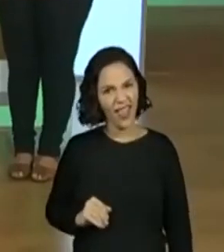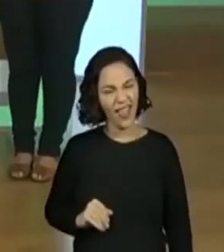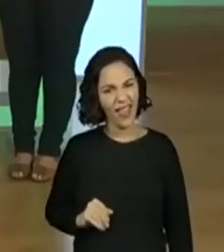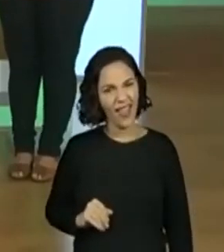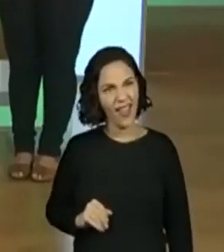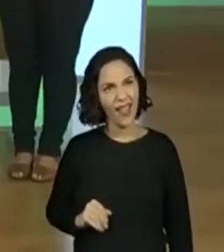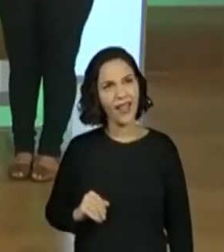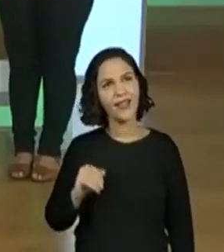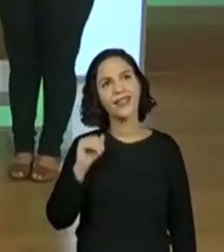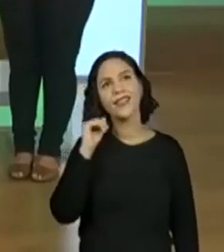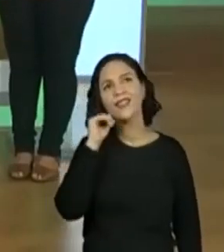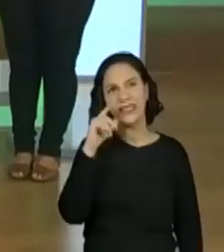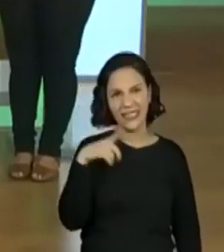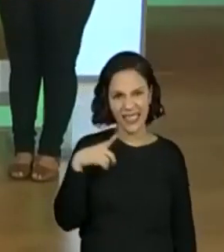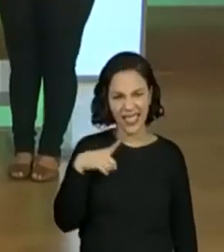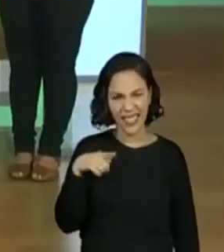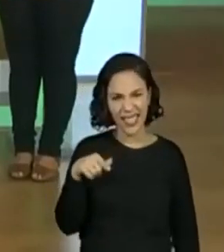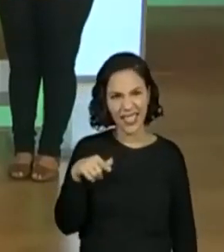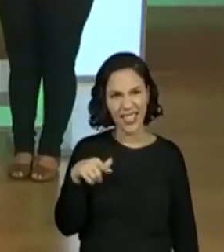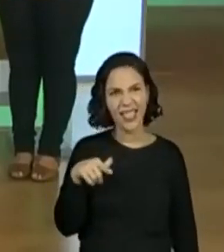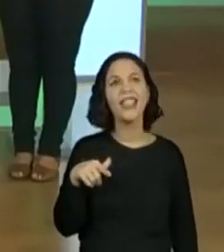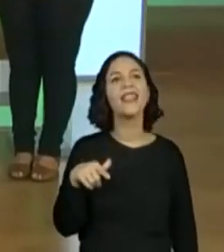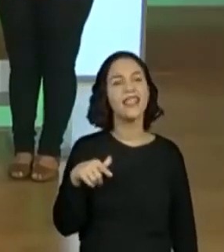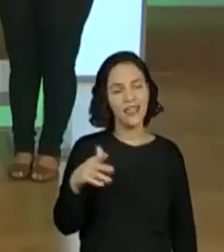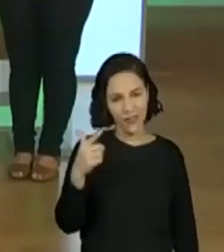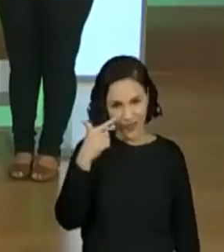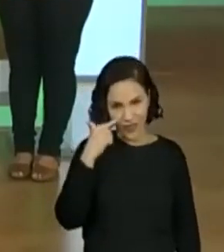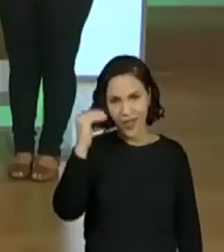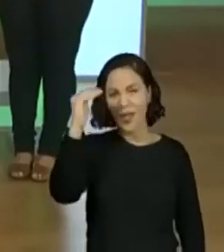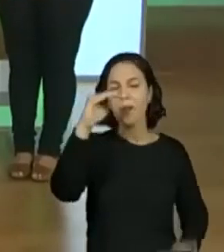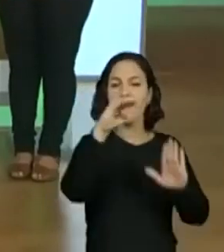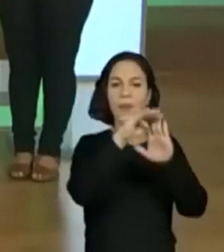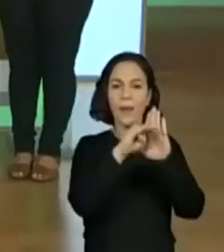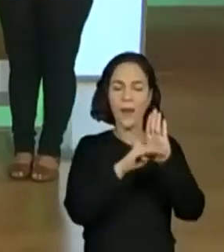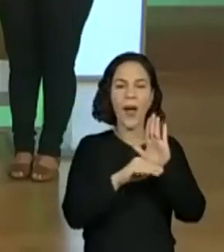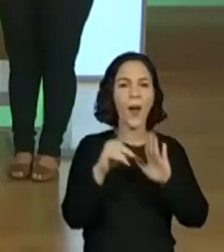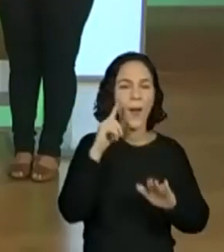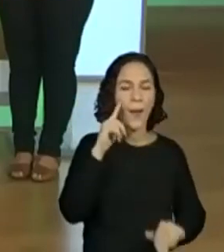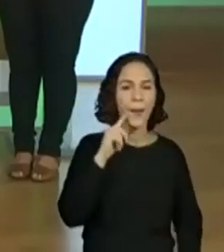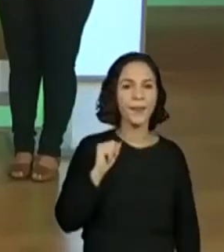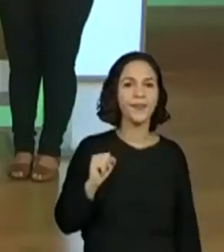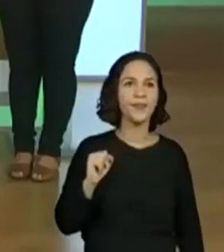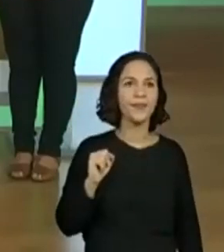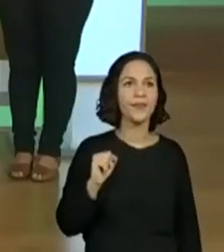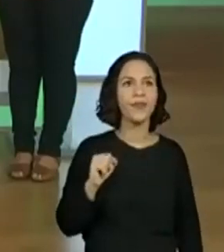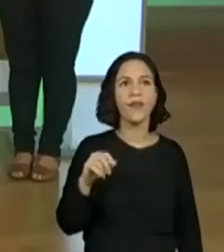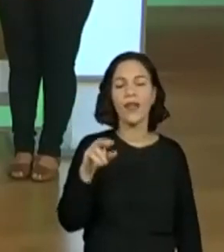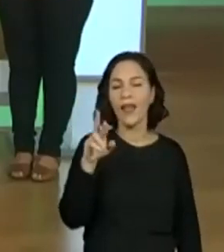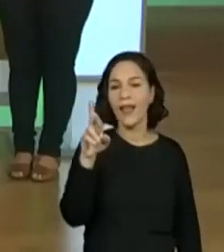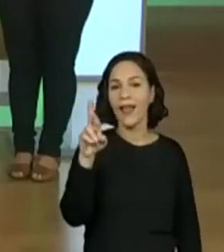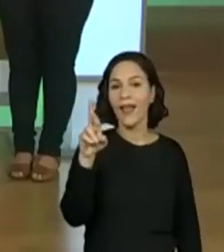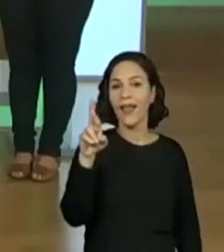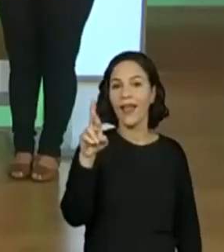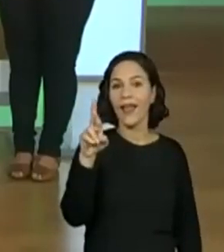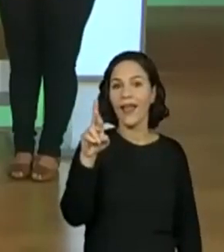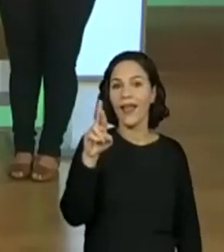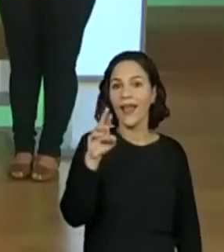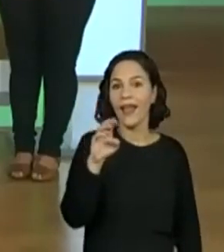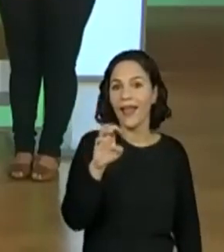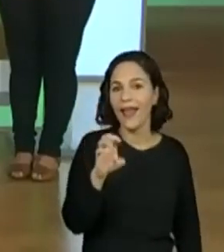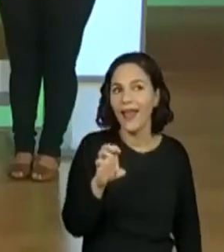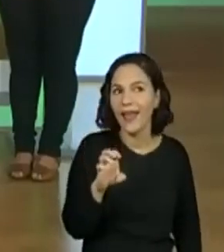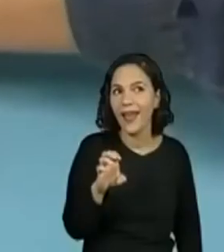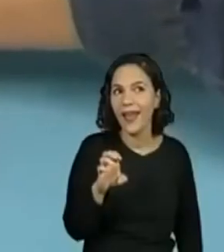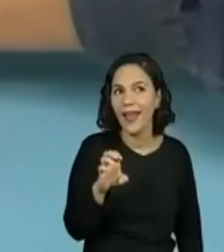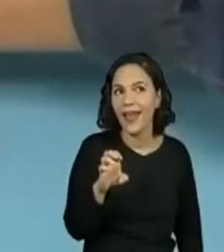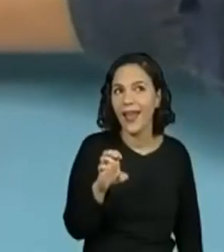Olha lá. Ai, a gente tem? Tem. Vou lá. Dá uma olhada na lista. Indicar, então, ó. Escorrer. Olha,